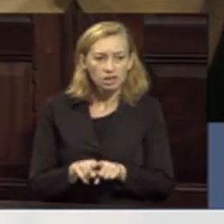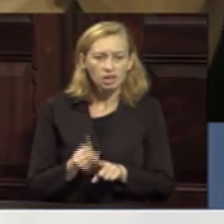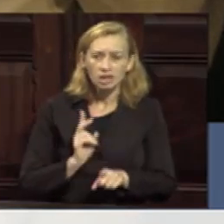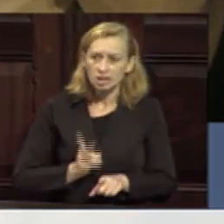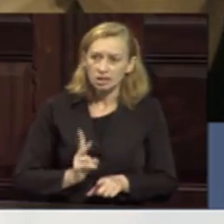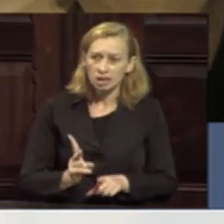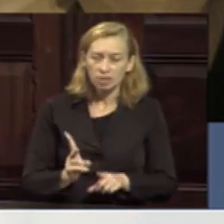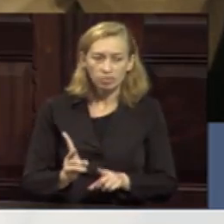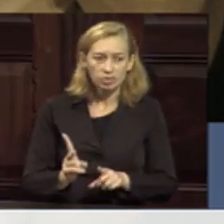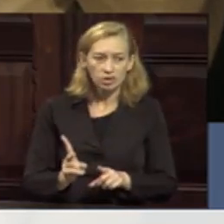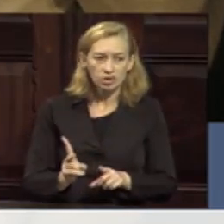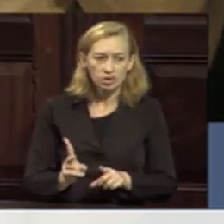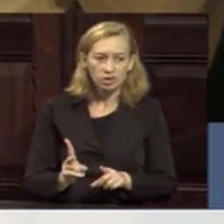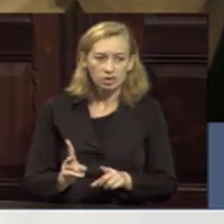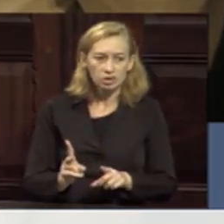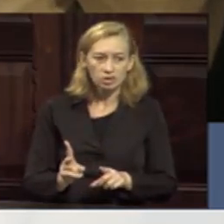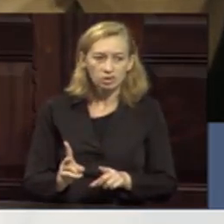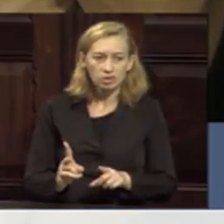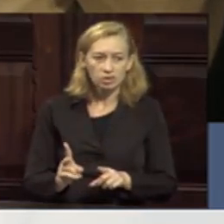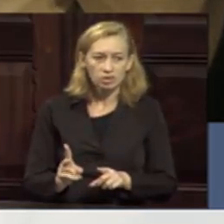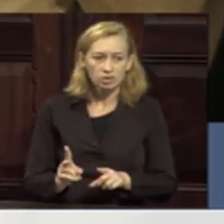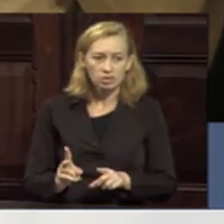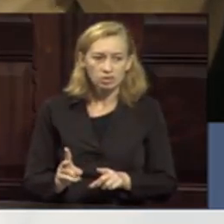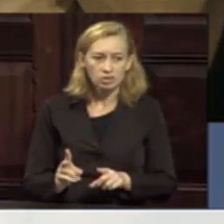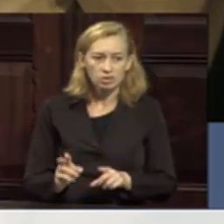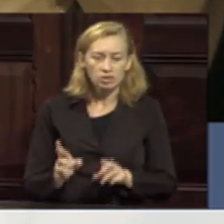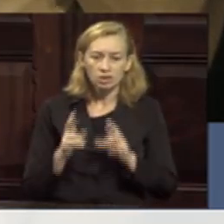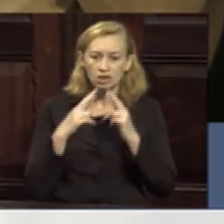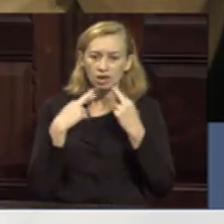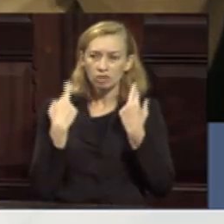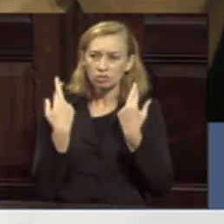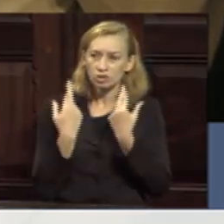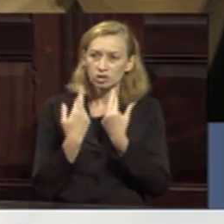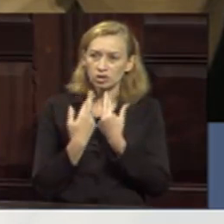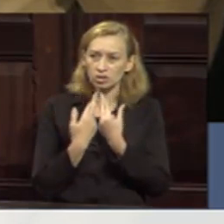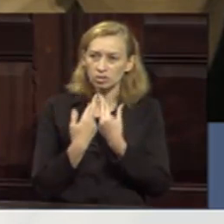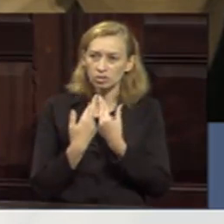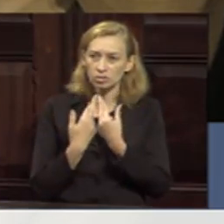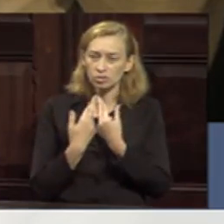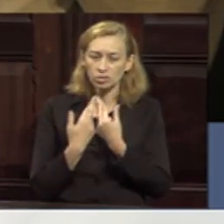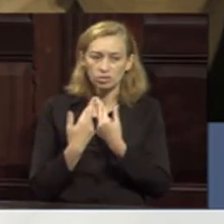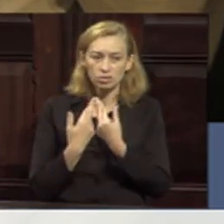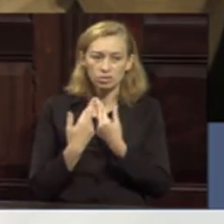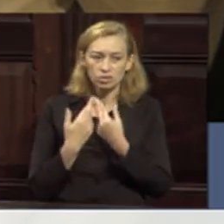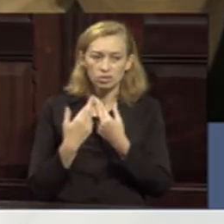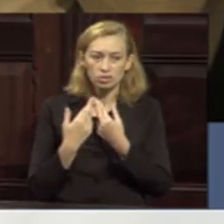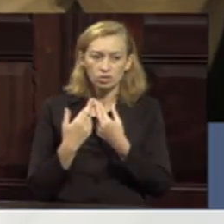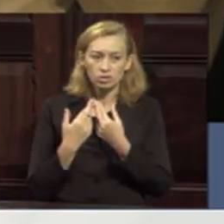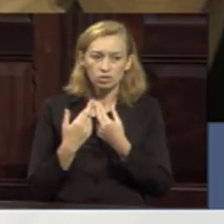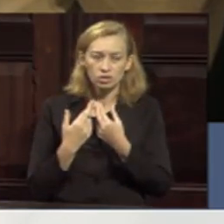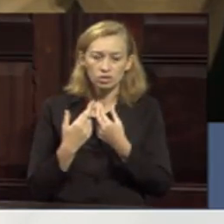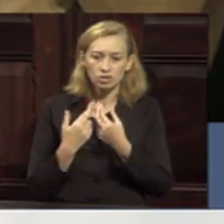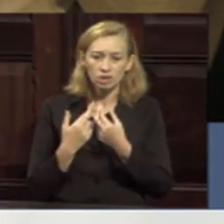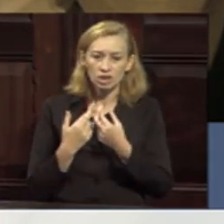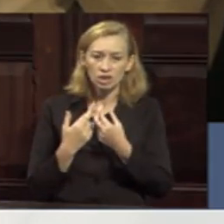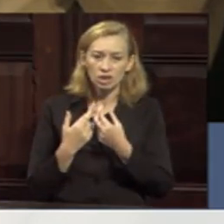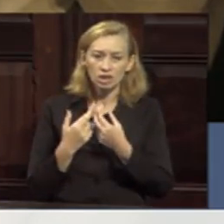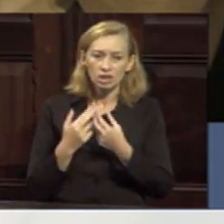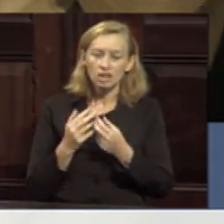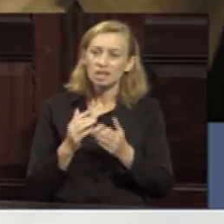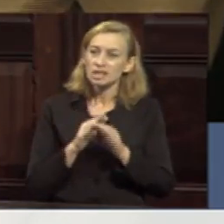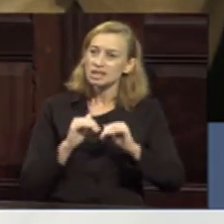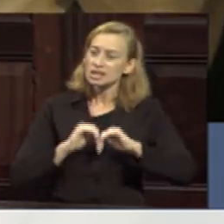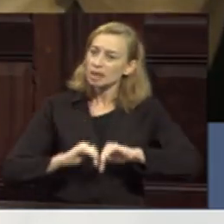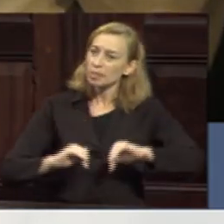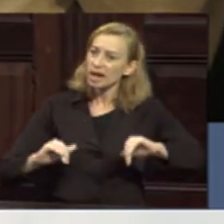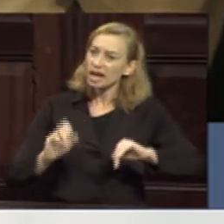enquanto isso não for resolvido, nós nos revezássemos daqui em 5 minutos, para cobrar das autoridades. A